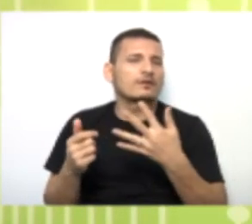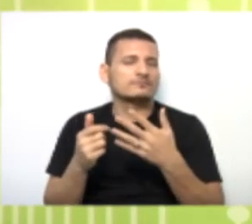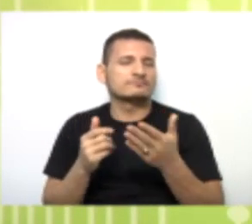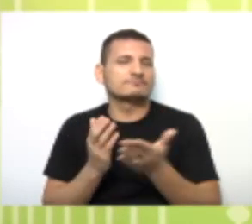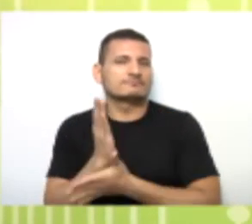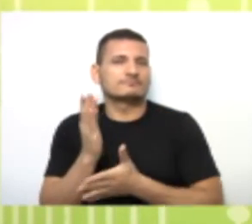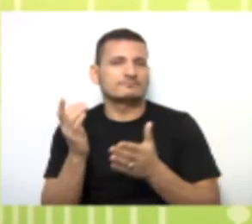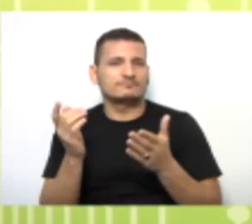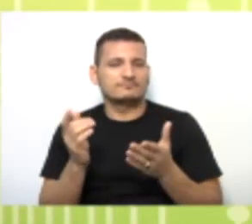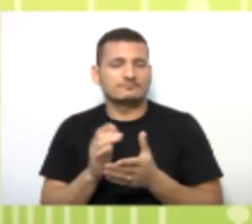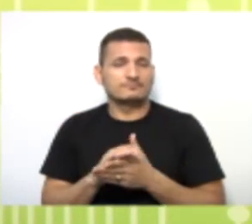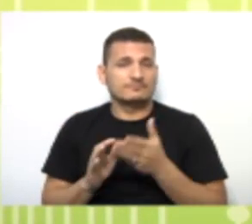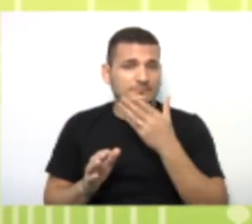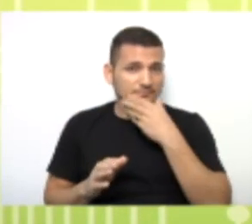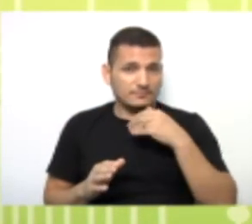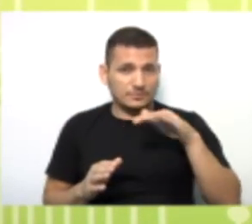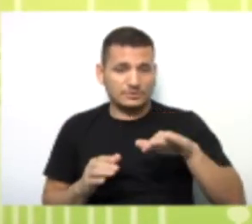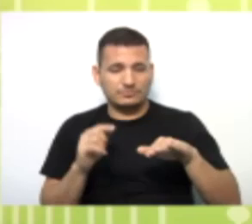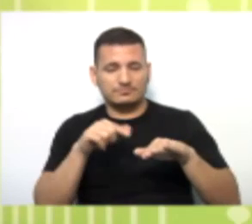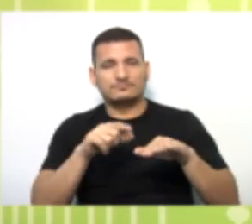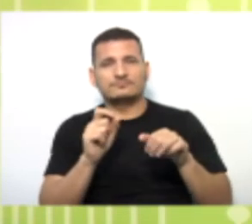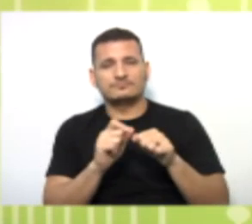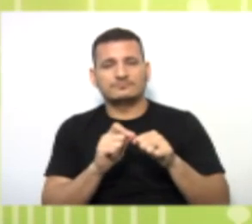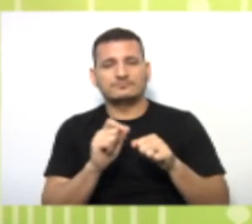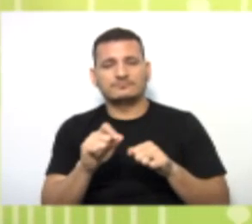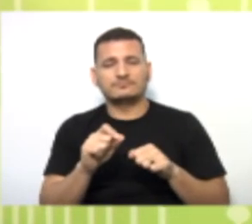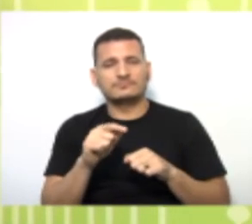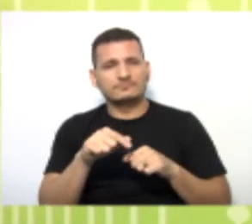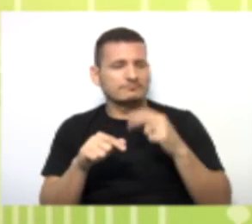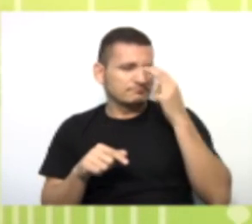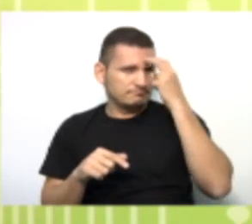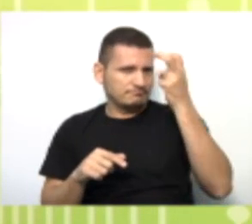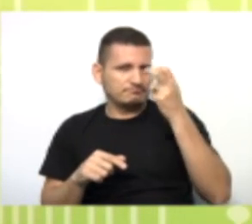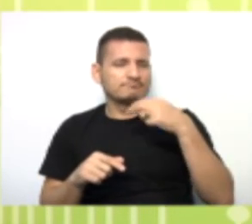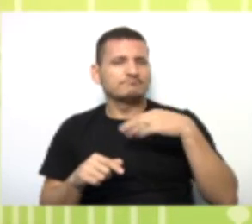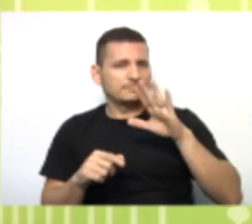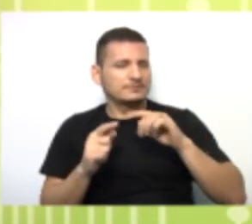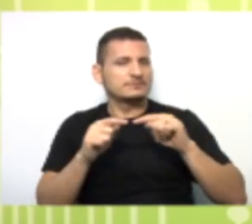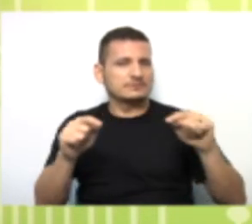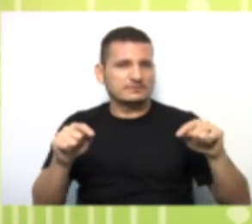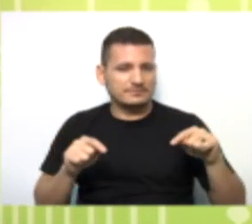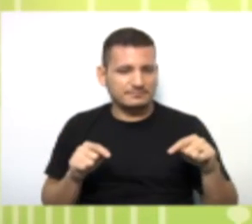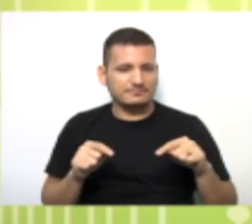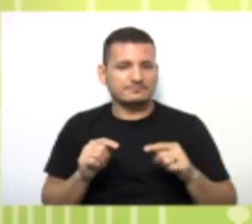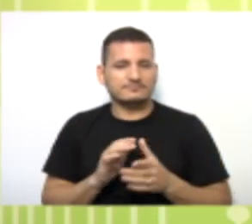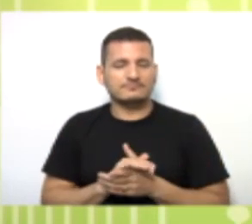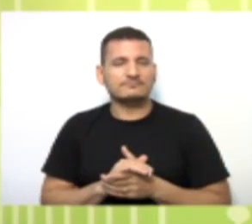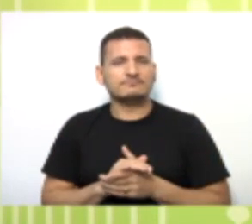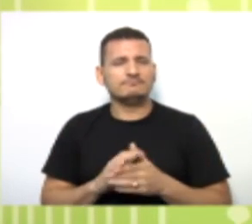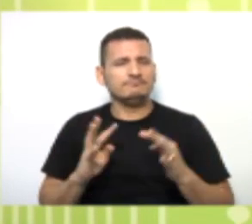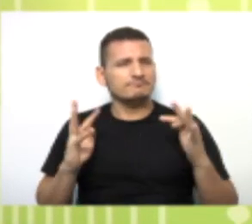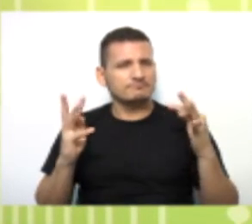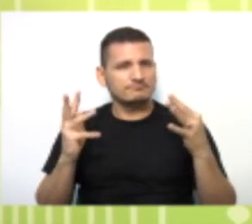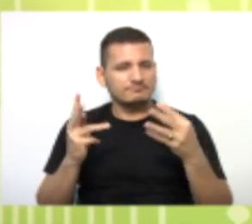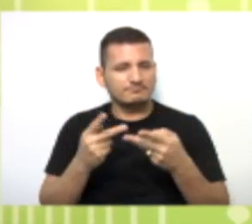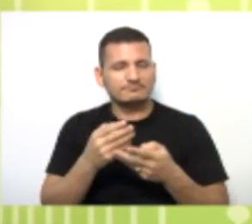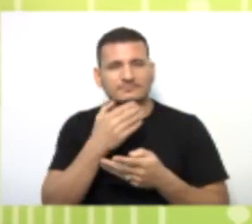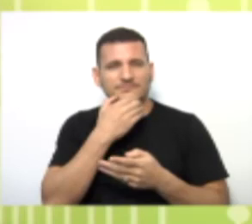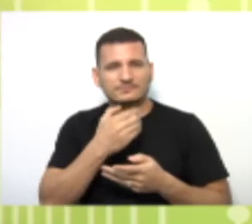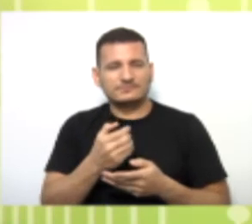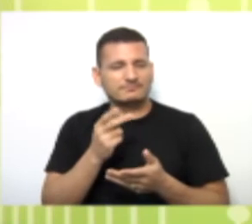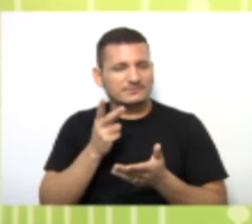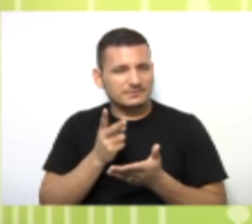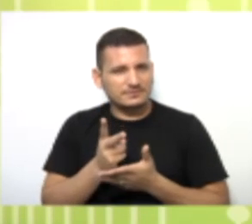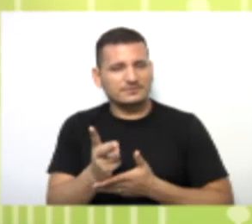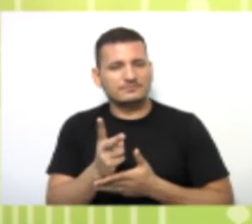Aí, esse garoto, o que ele fez? Ele era o mais inteligente da sala, aí todo final de ano, o pessoal enchia o saco